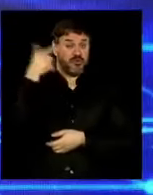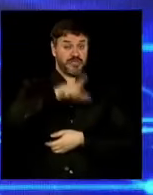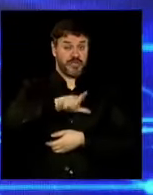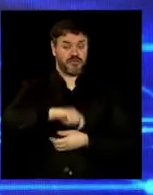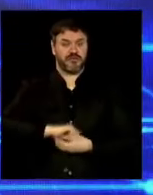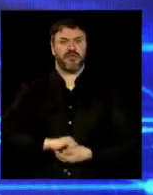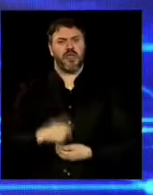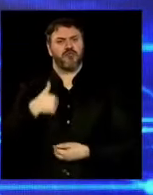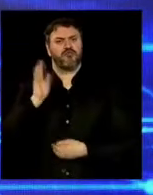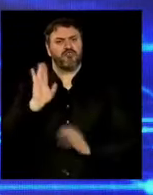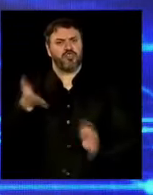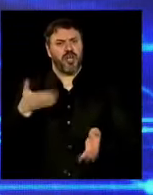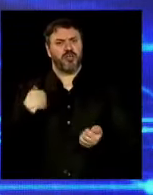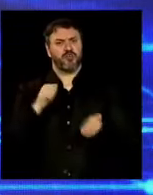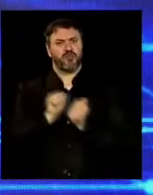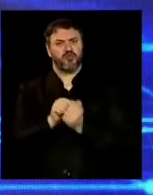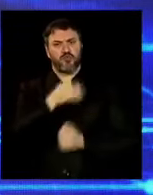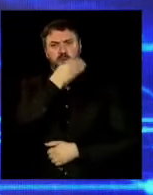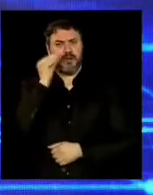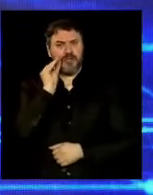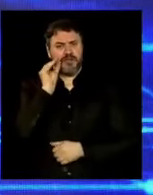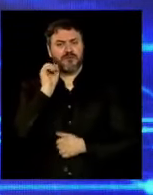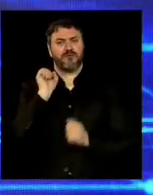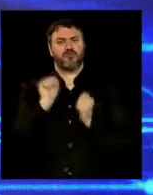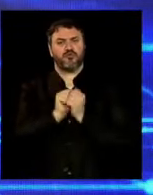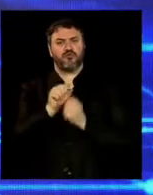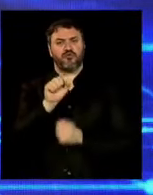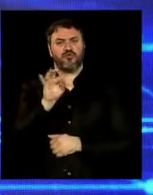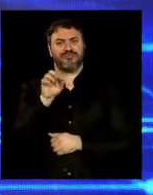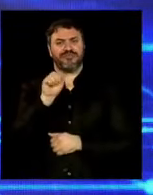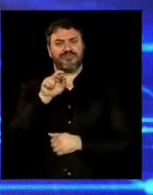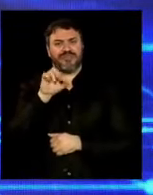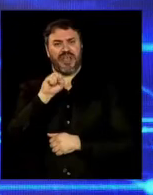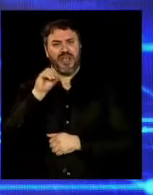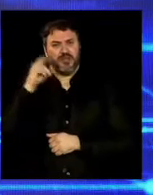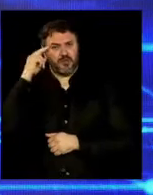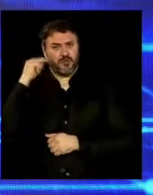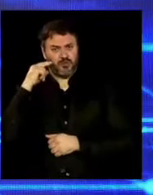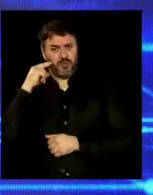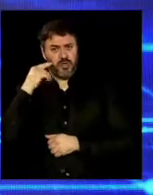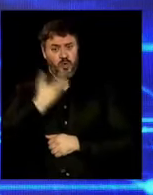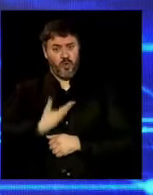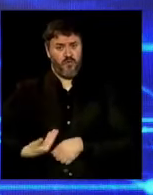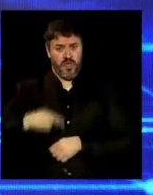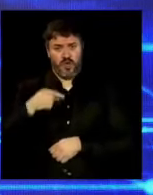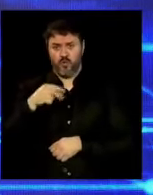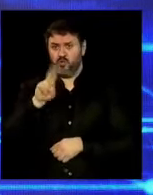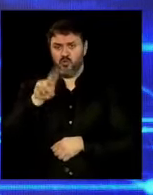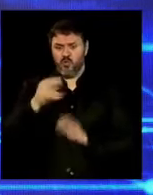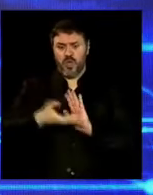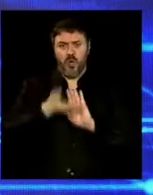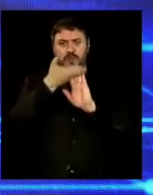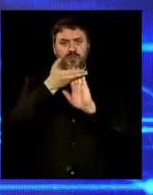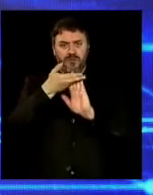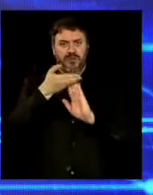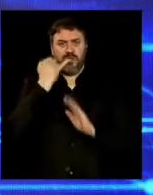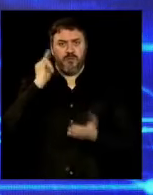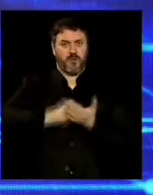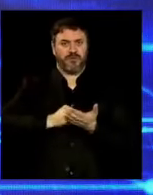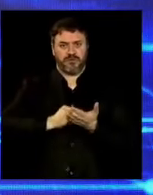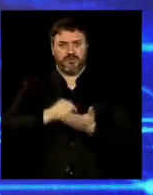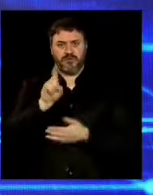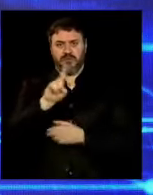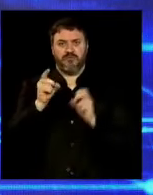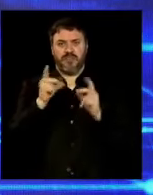Já governamos o Estado com Olívio Dutra e Tarso Genro. Os governos que nós constituímos aqui no Rio Grande do Sul, nós nunca aumentamos impostos. Nós não